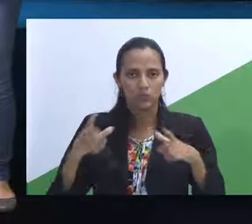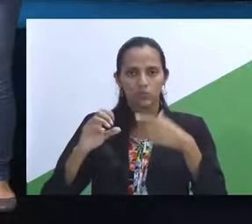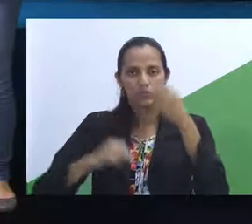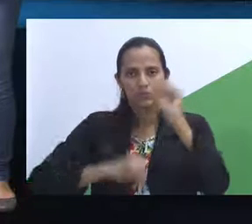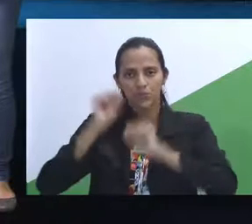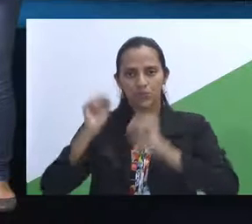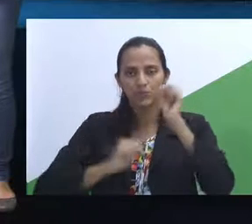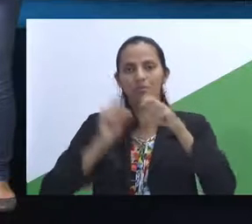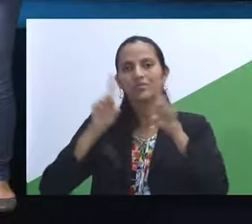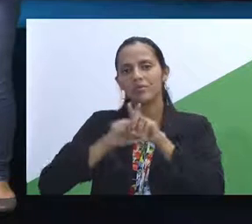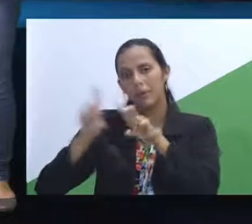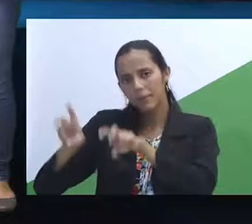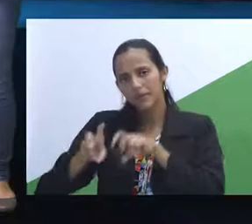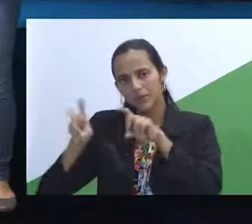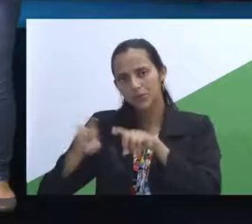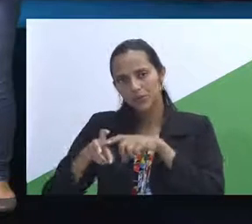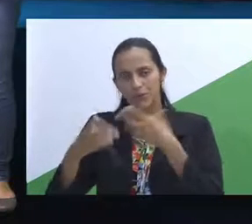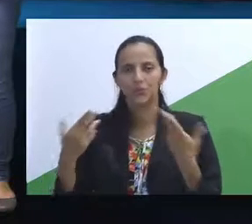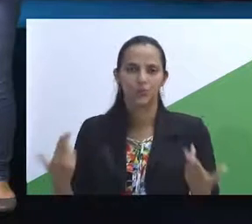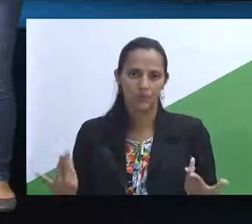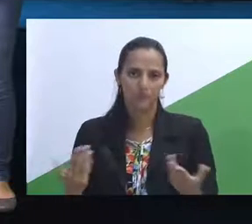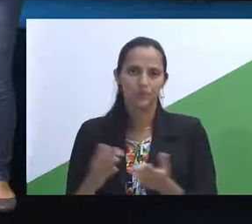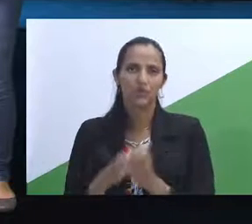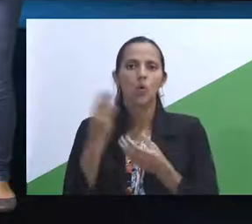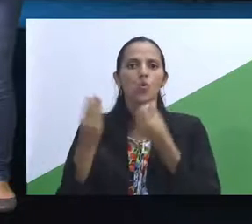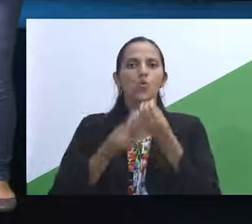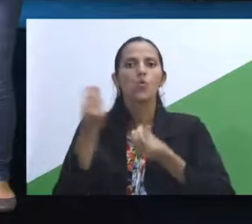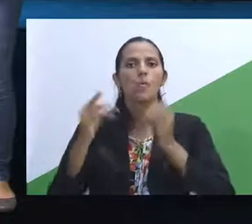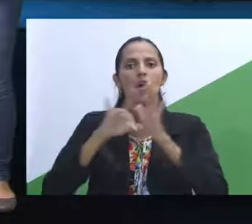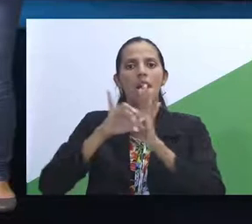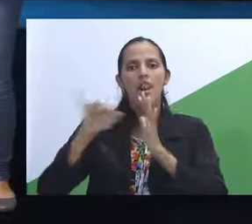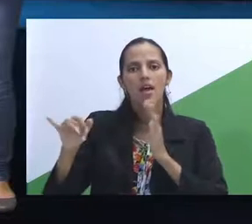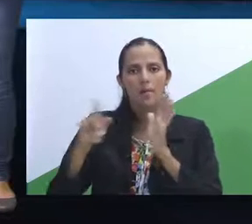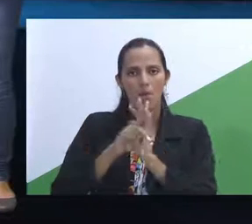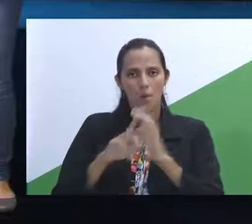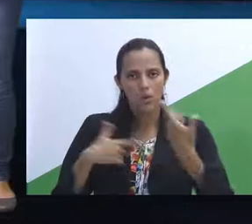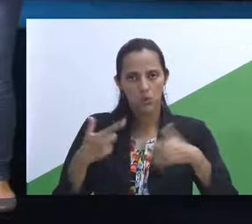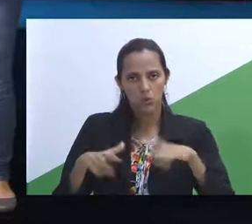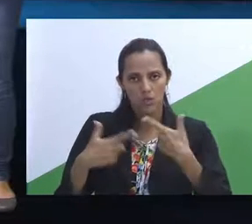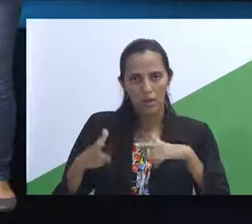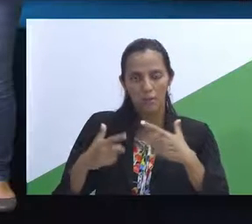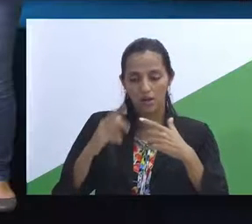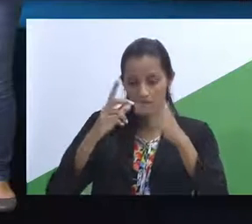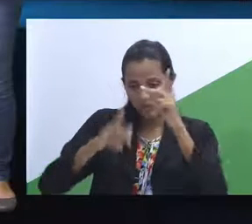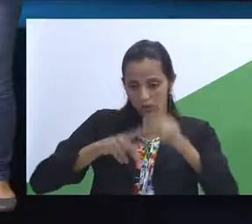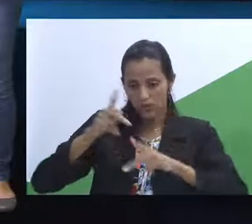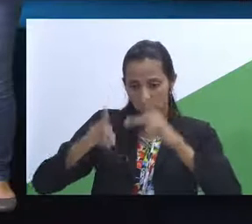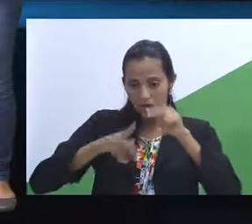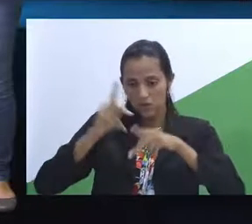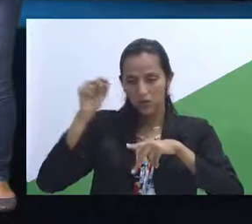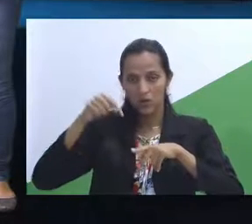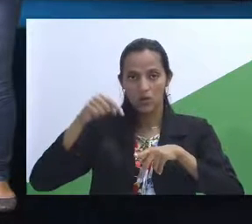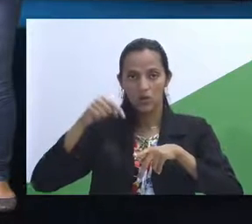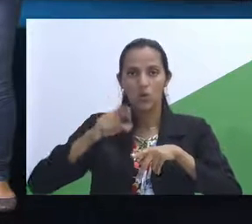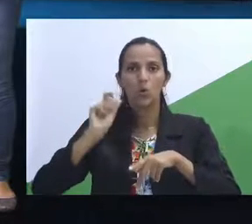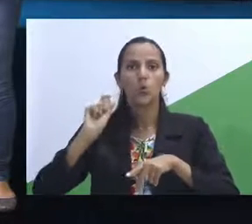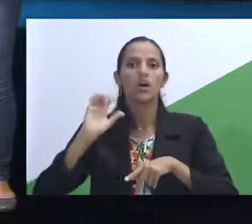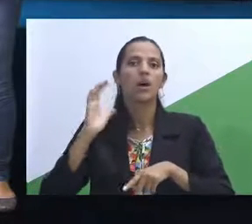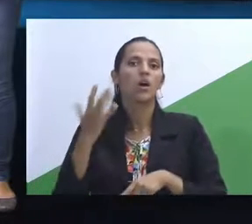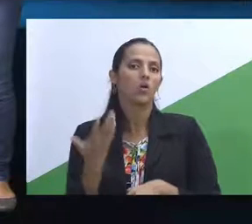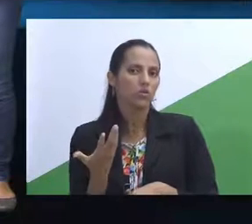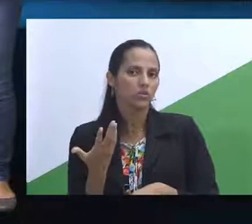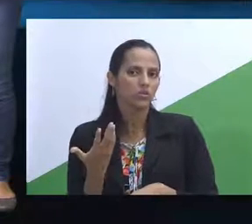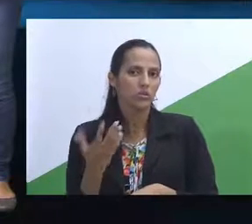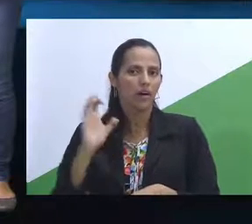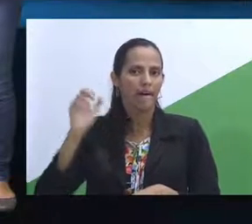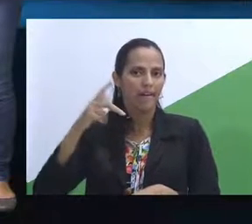agricultura, né? Então, quer dizer, com as leis trabalhistas, esse populismo, ele vai, então, né? Vargas vai ser o